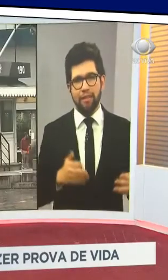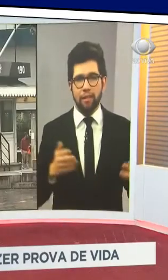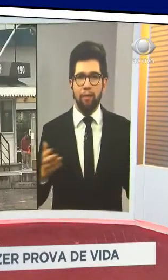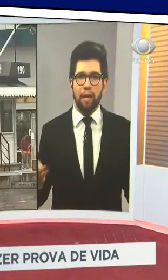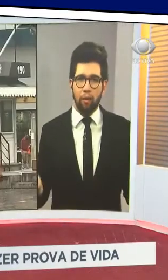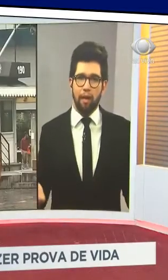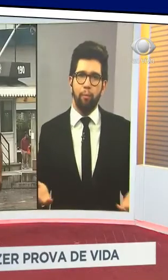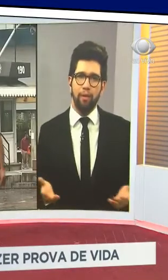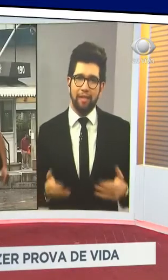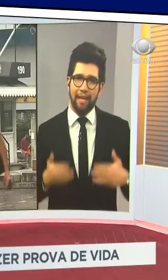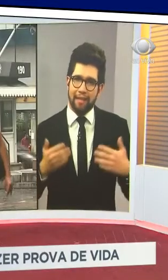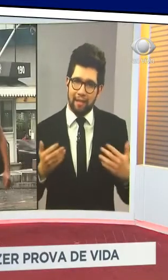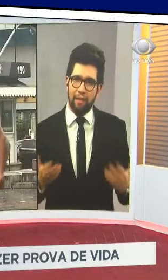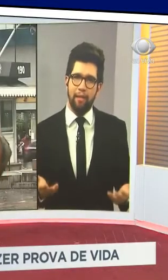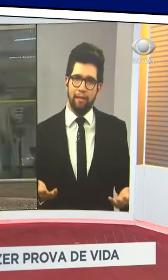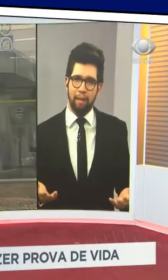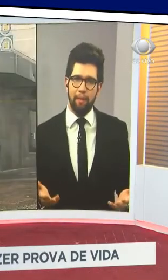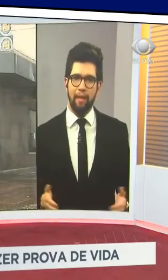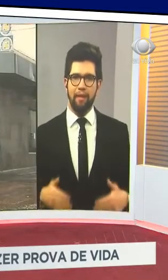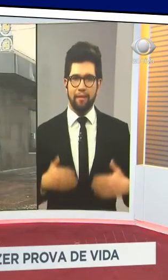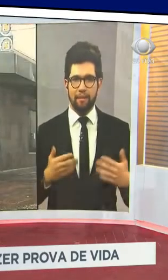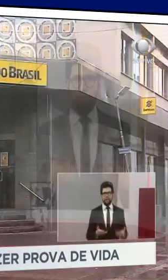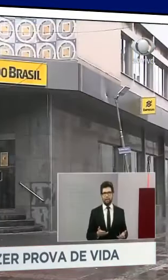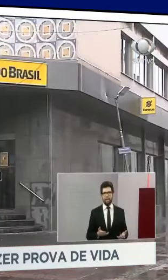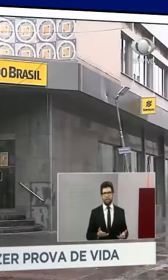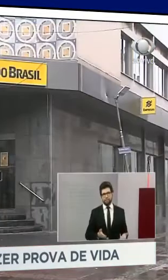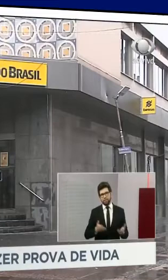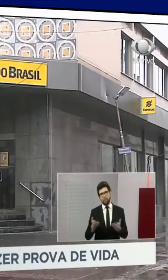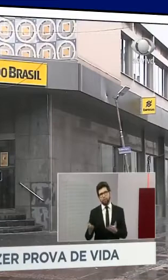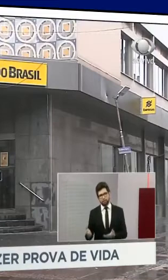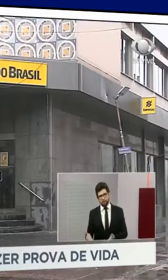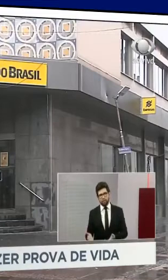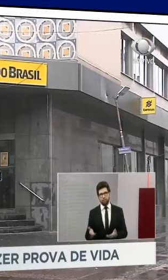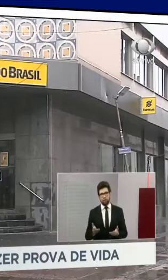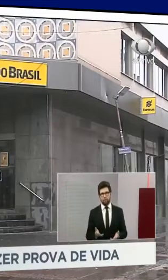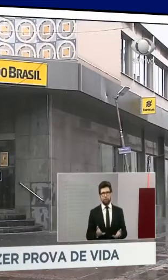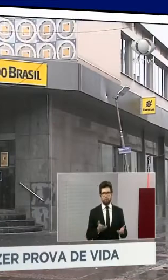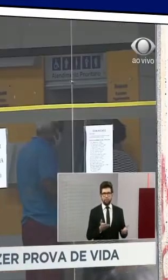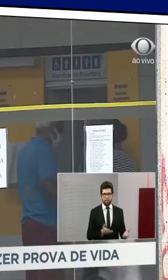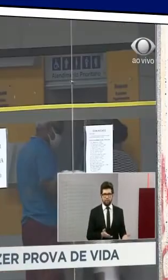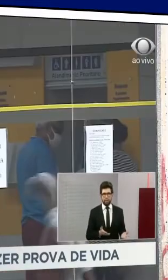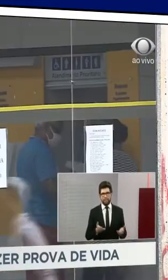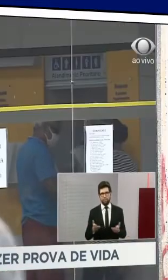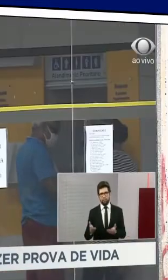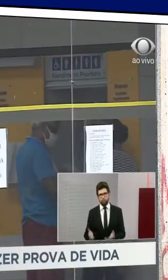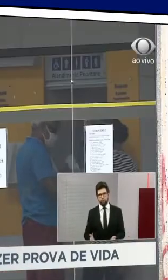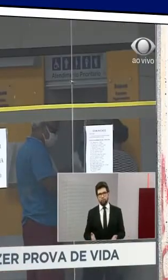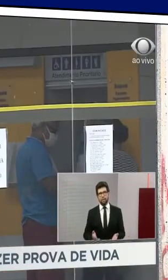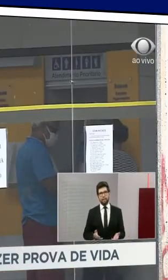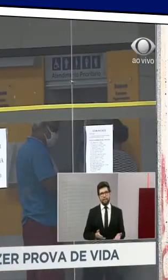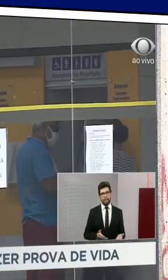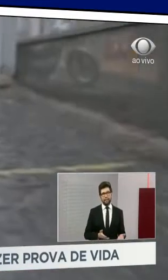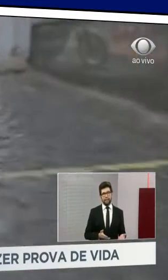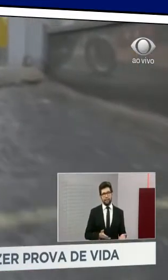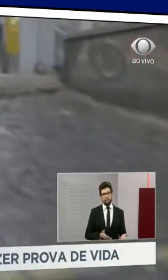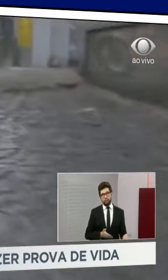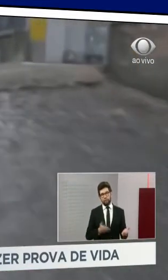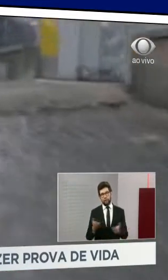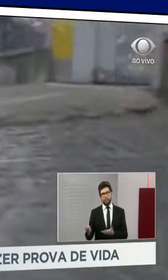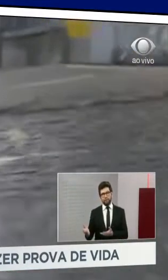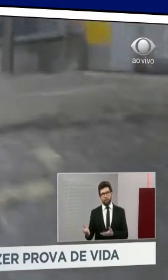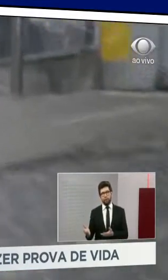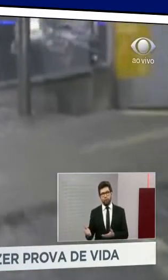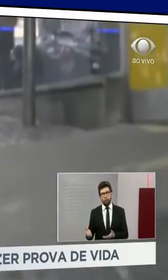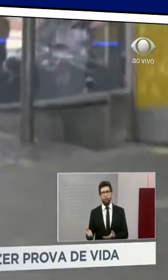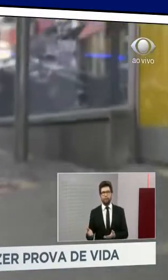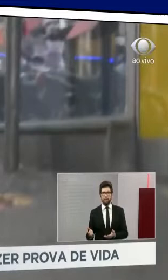de uma investigação e agora por isso é que é exatamente saber se essa mulher já tinha noção que o senhor me tinha morrido ele estava morto e ela